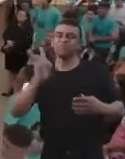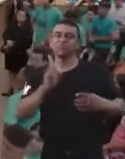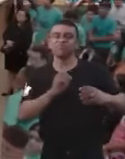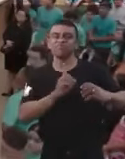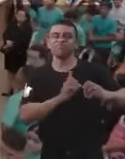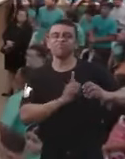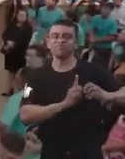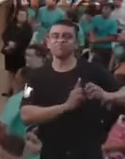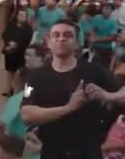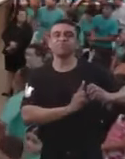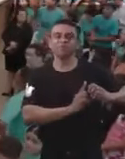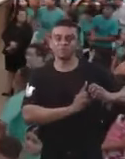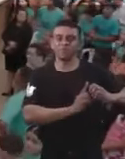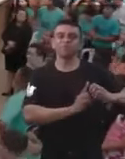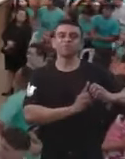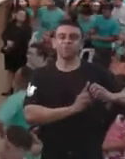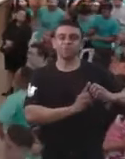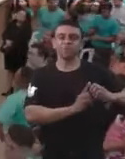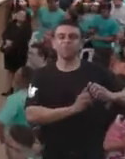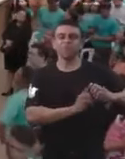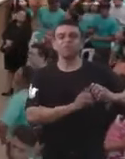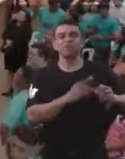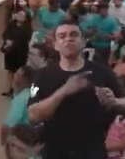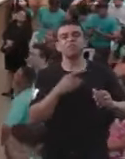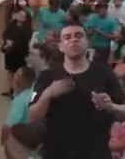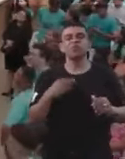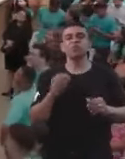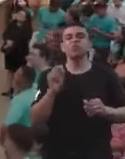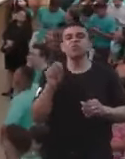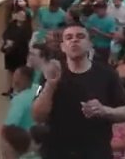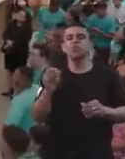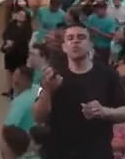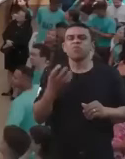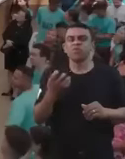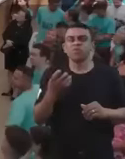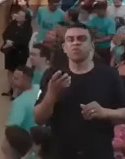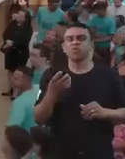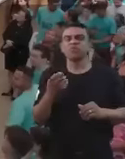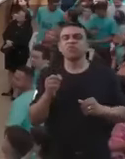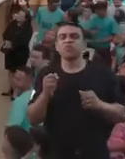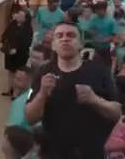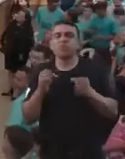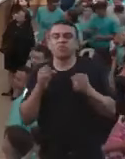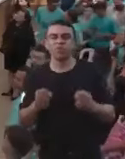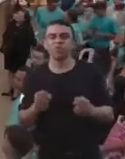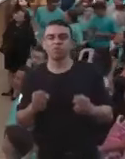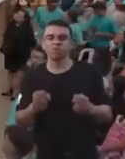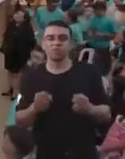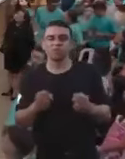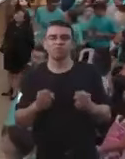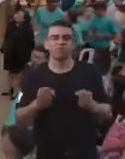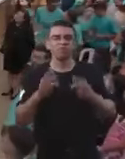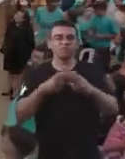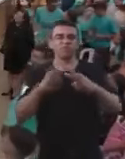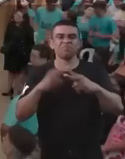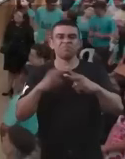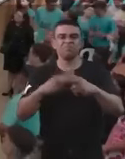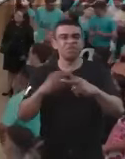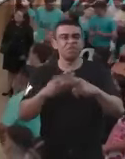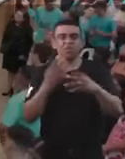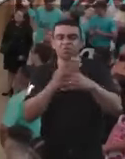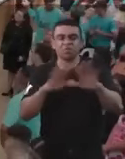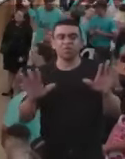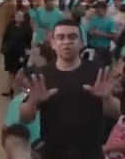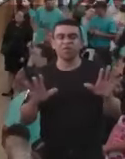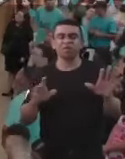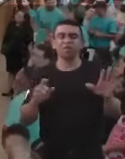Pastor, como é que eu faço para, pela graça, vencer a contenda, deixar de ser briguento, contendeiro? Pastor, como é que eu faço para perdoar os